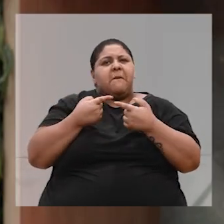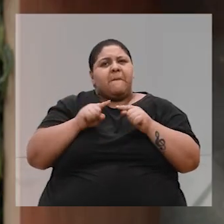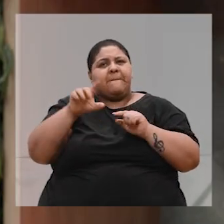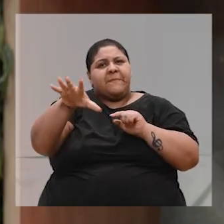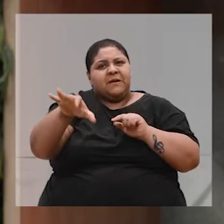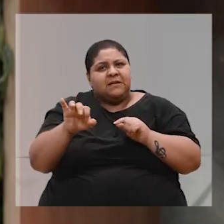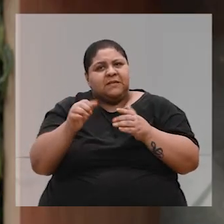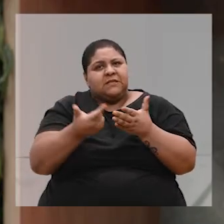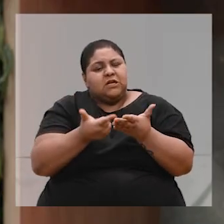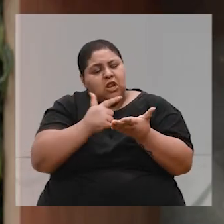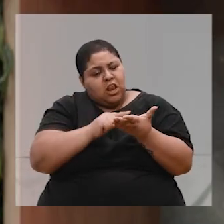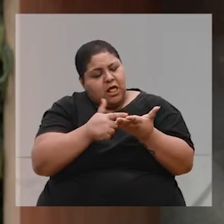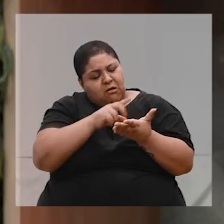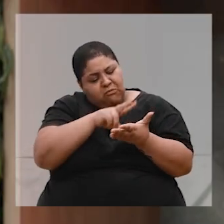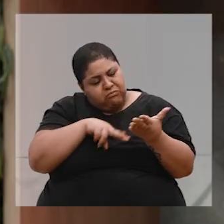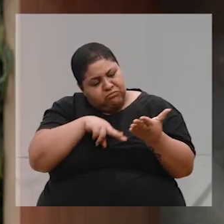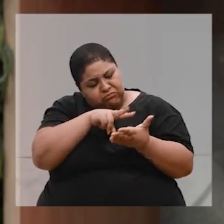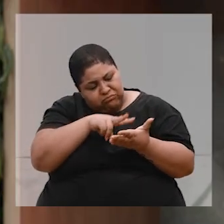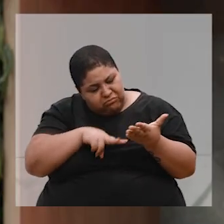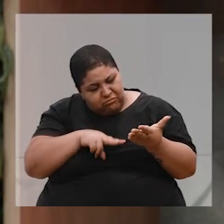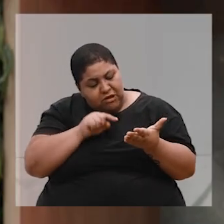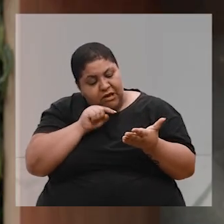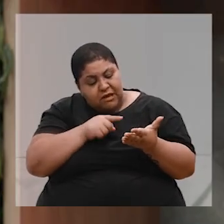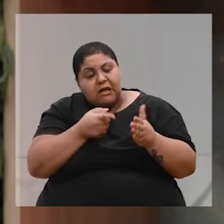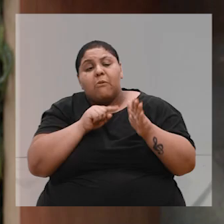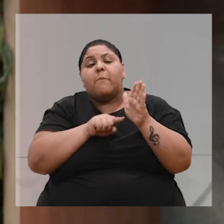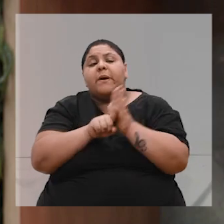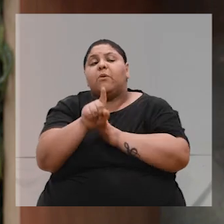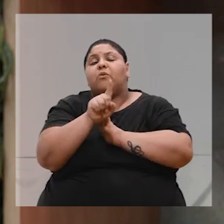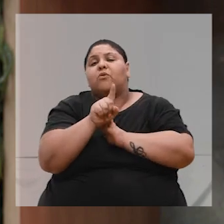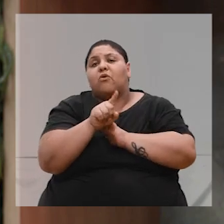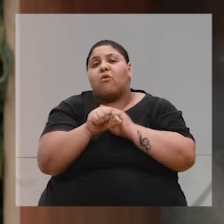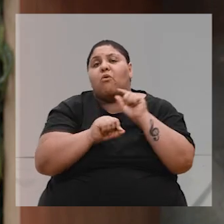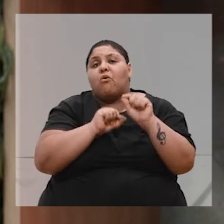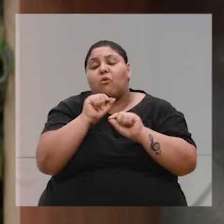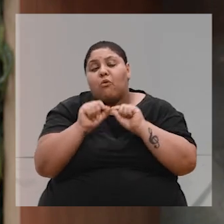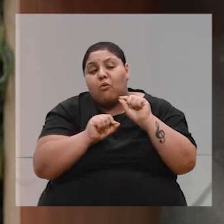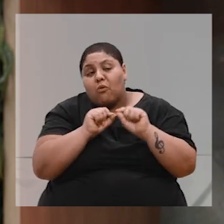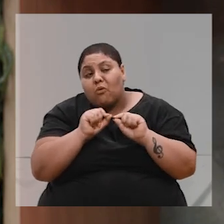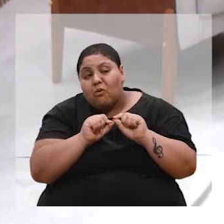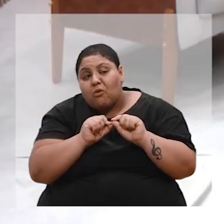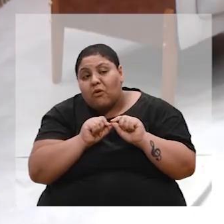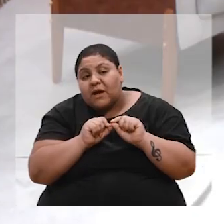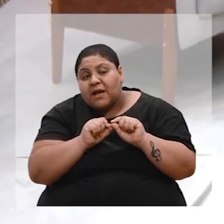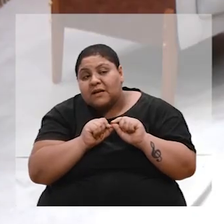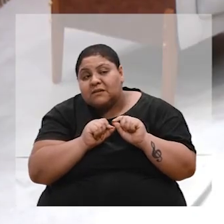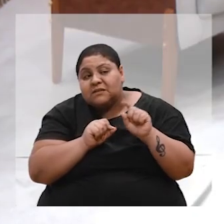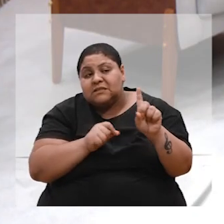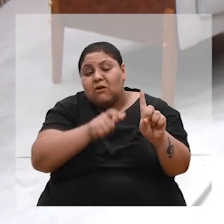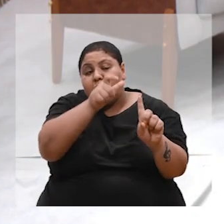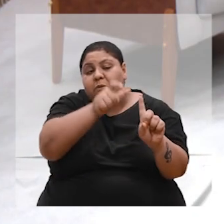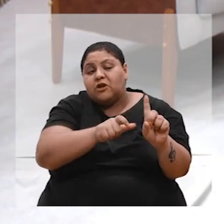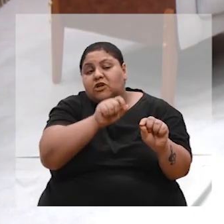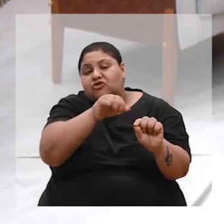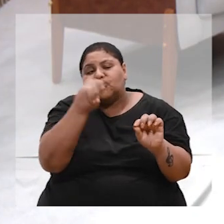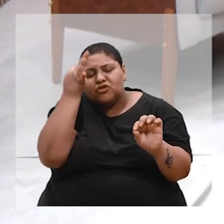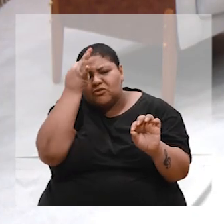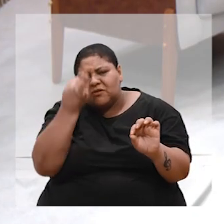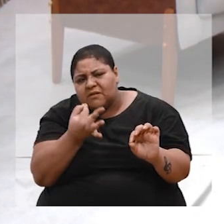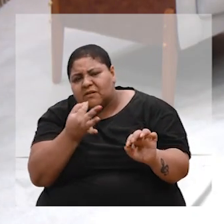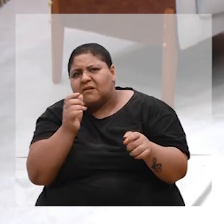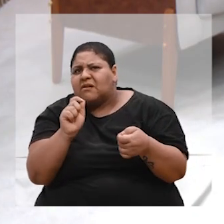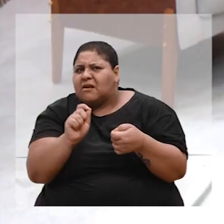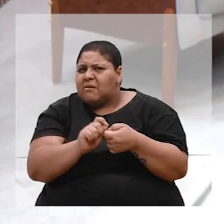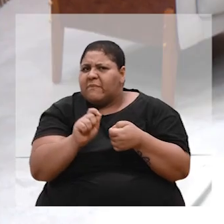mas ele vai lá, ele pega e ele traz e ele lê, e daí eu pergunto para ele quem que são os personagens, o que tu